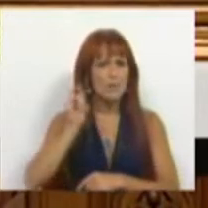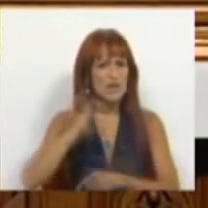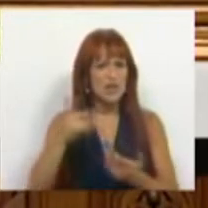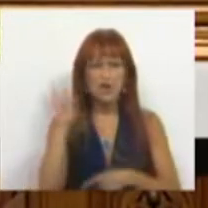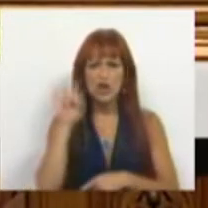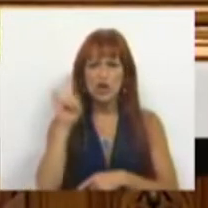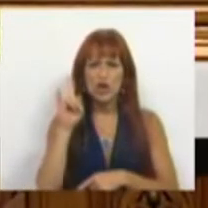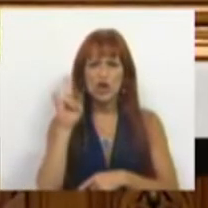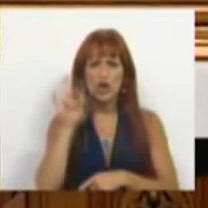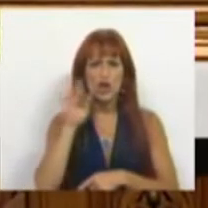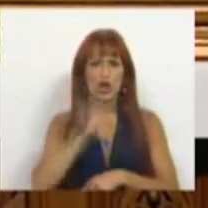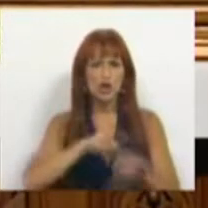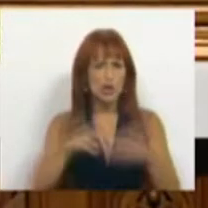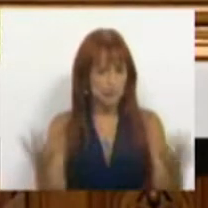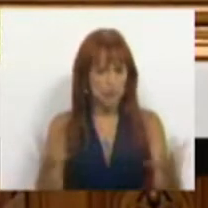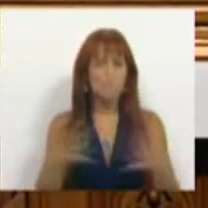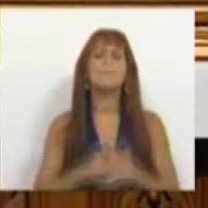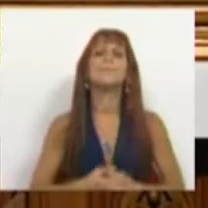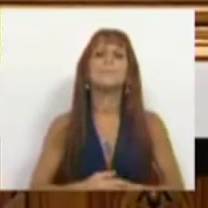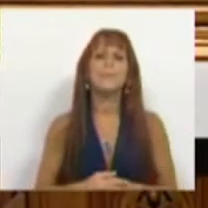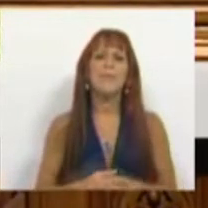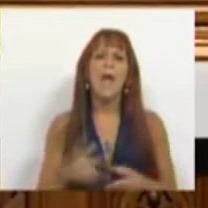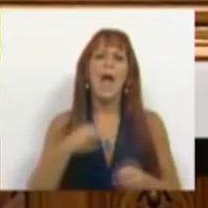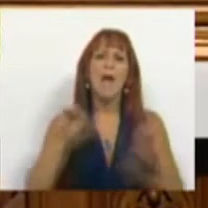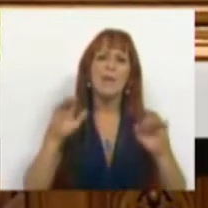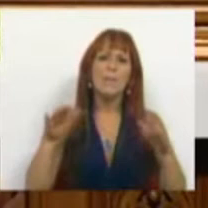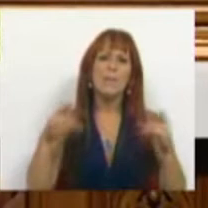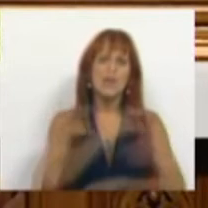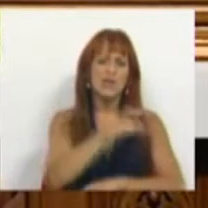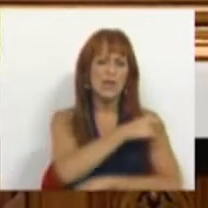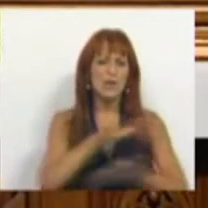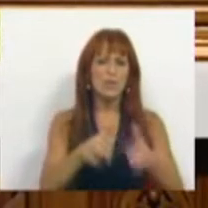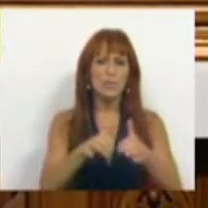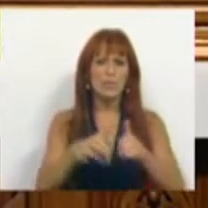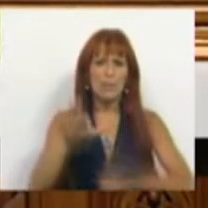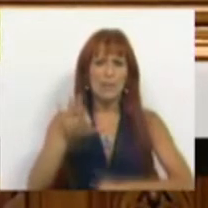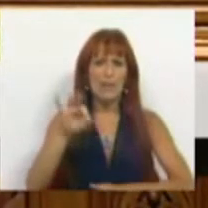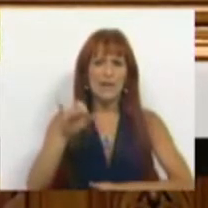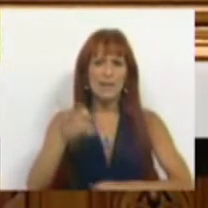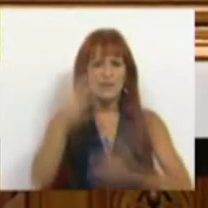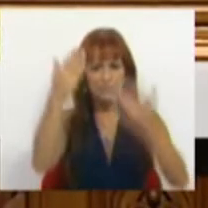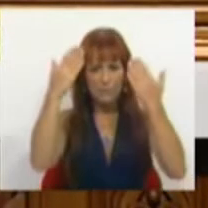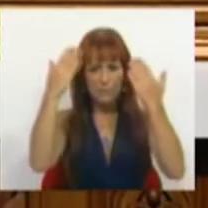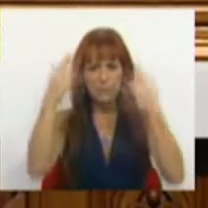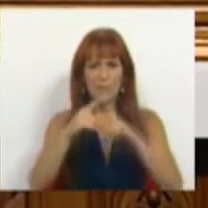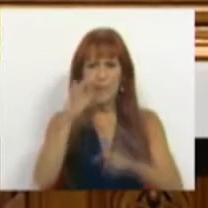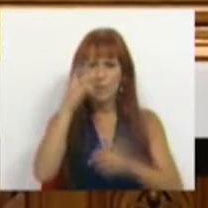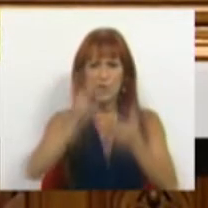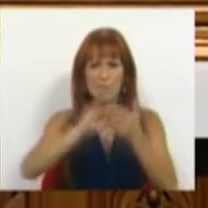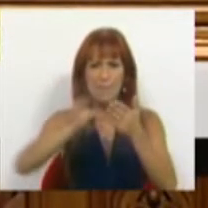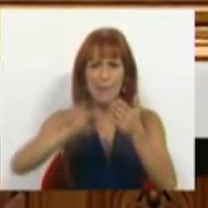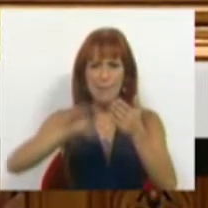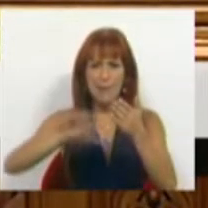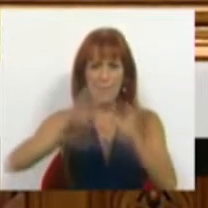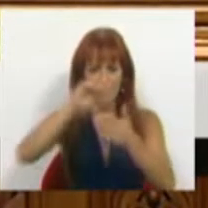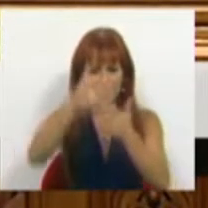Presidente, senhores deputados. Queria, em primeiro lugar, em nome do Grupo Parlamentar do PCP, de saudar os peticionários